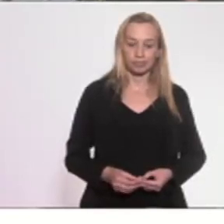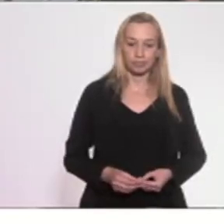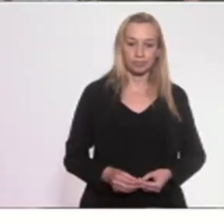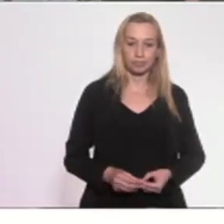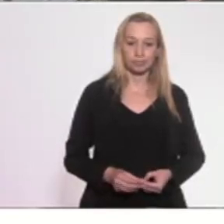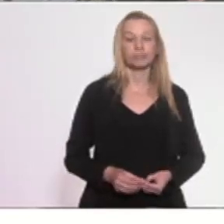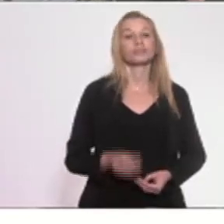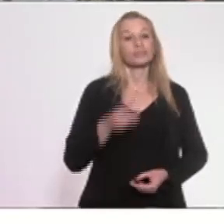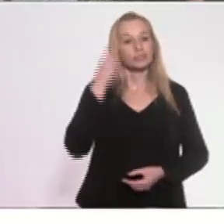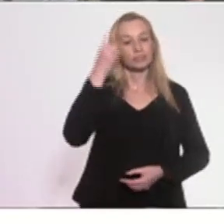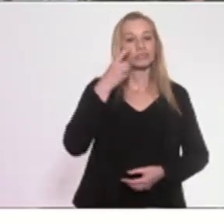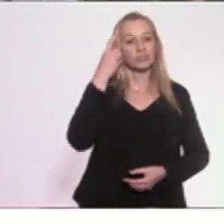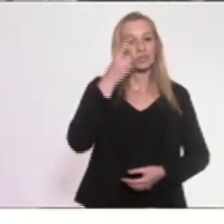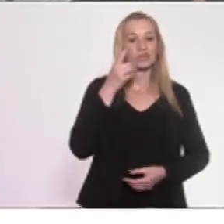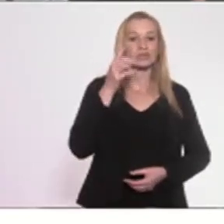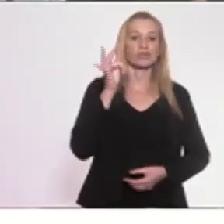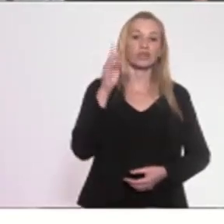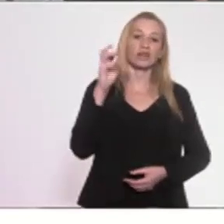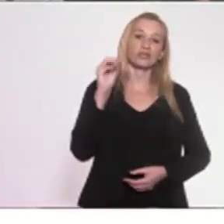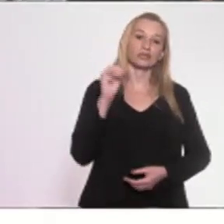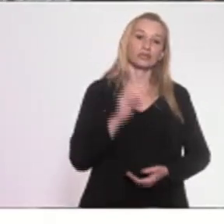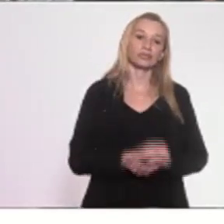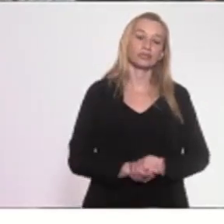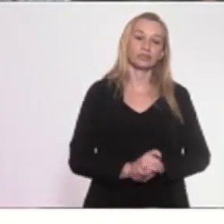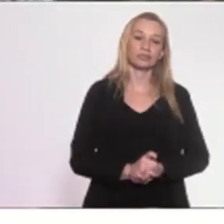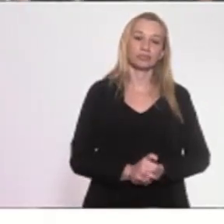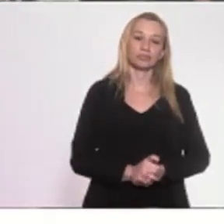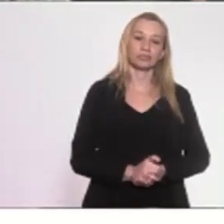espiritual. Deputado Flávio Serafini.